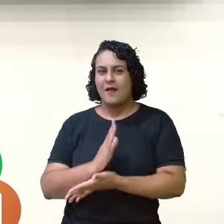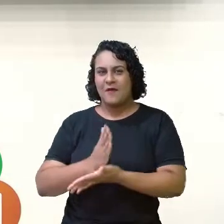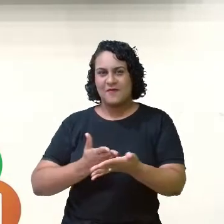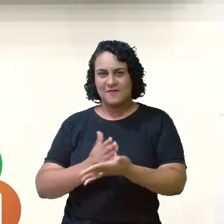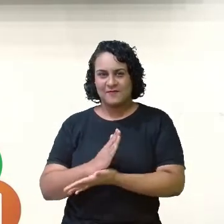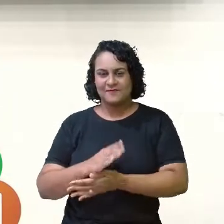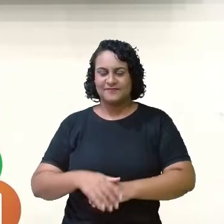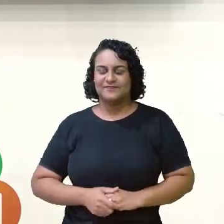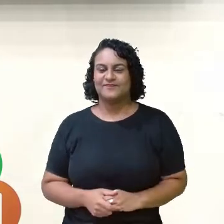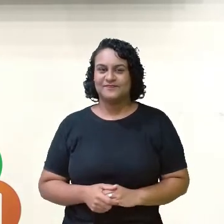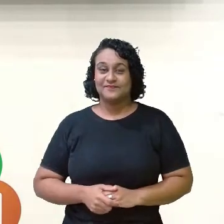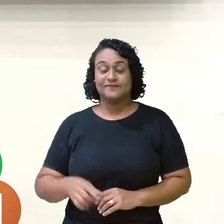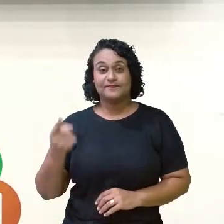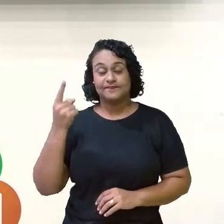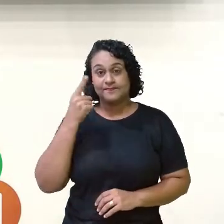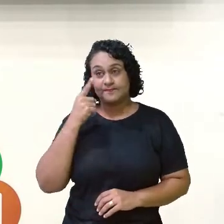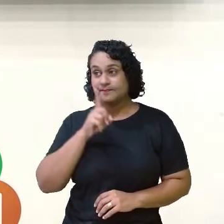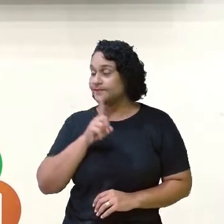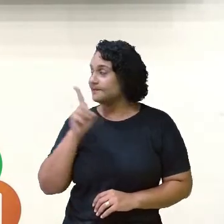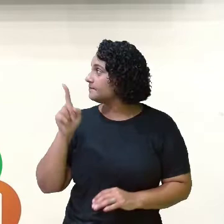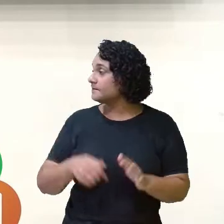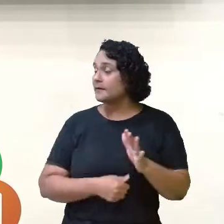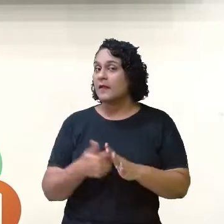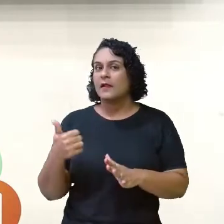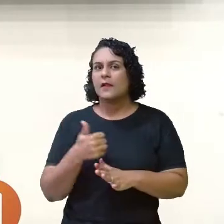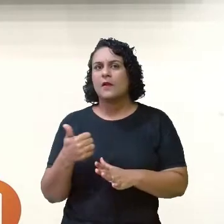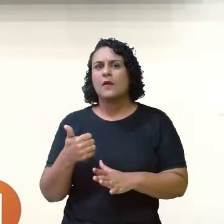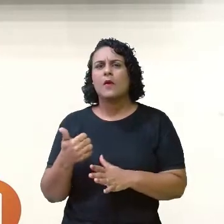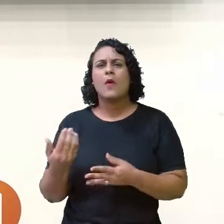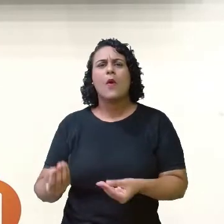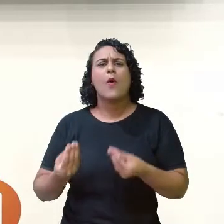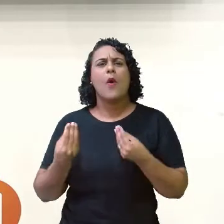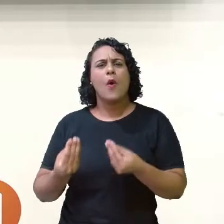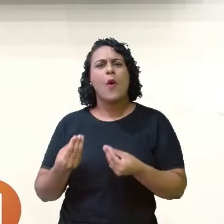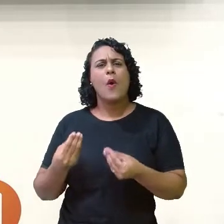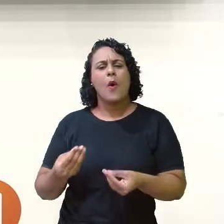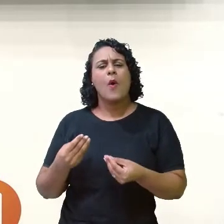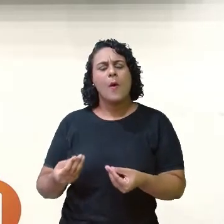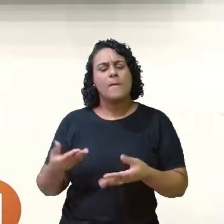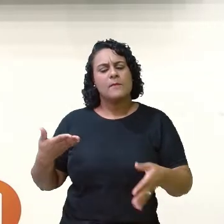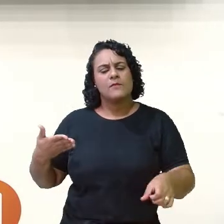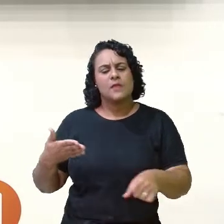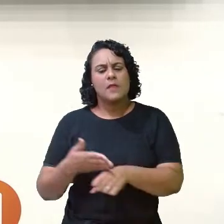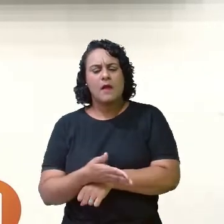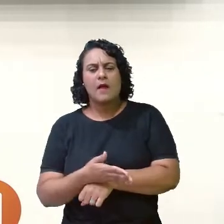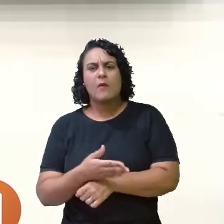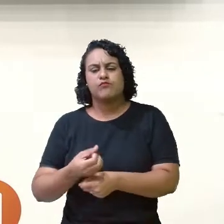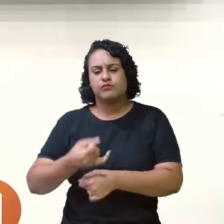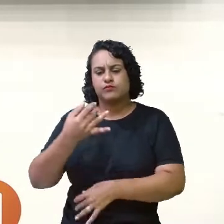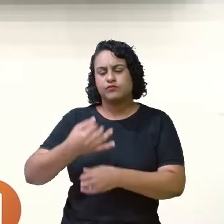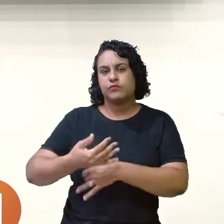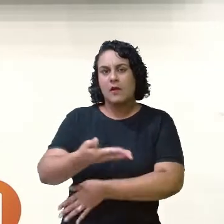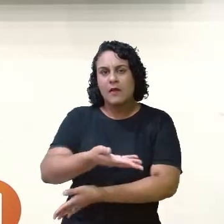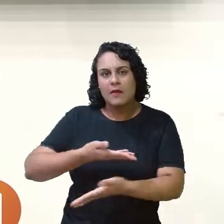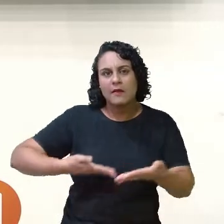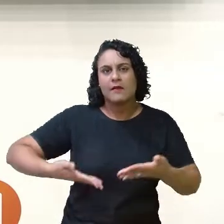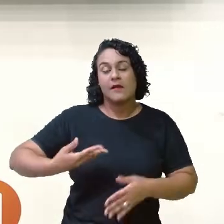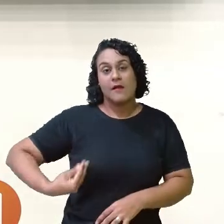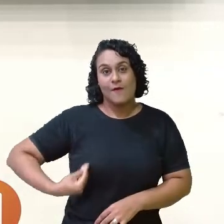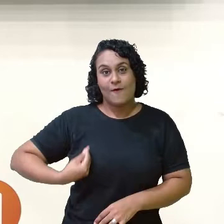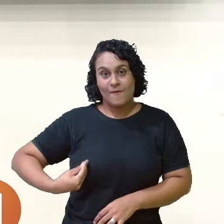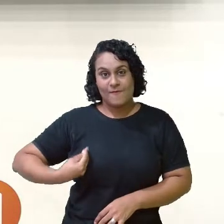certo? Primeiramente, como é que você pode interagir comigo ao vivo nessa